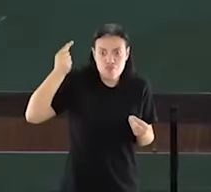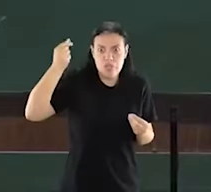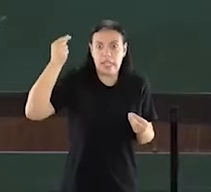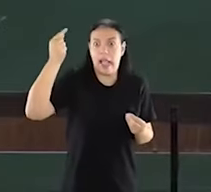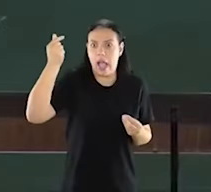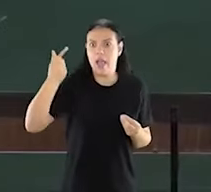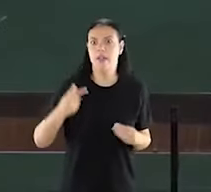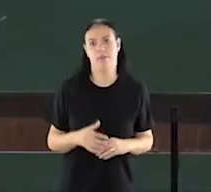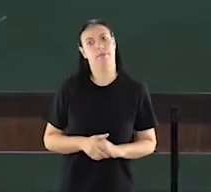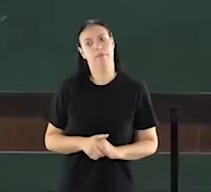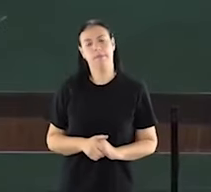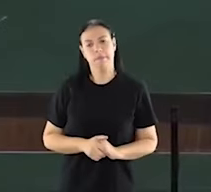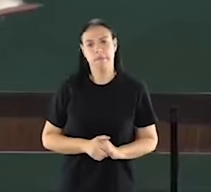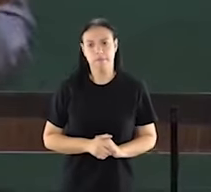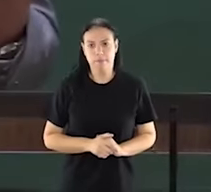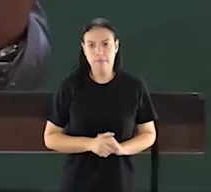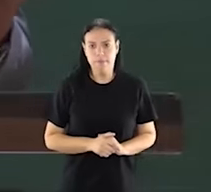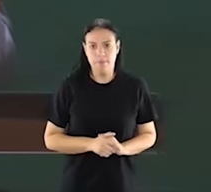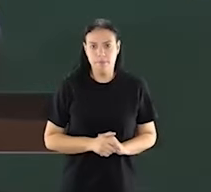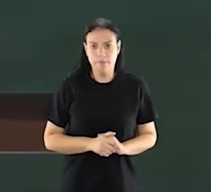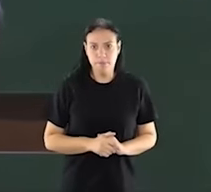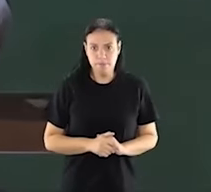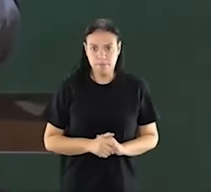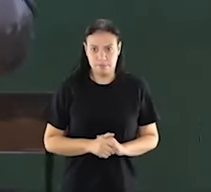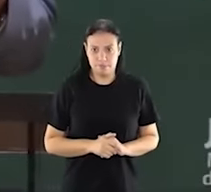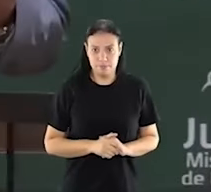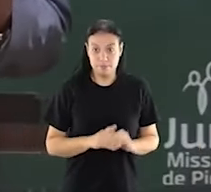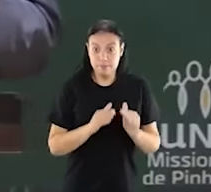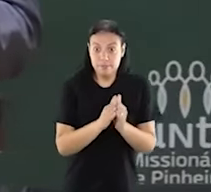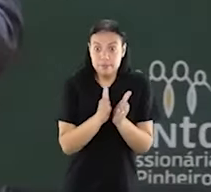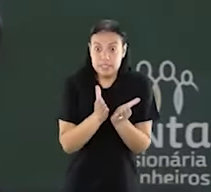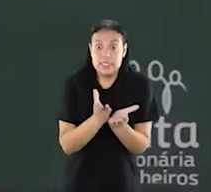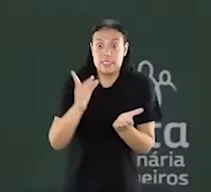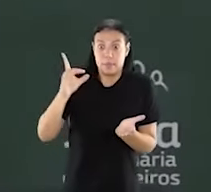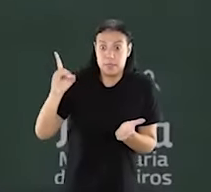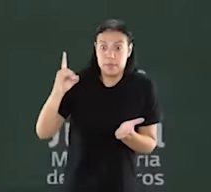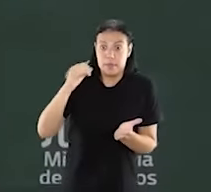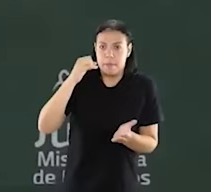raríssimo. Diz a Bíblia que Maria